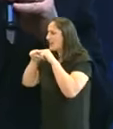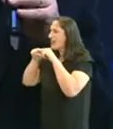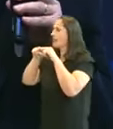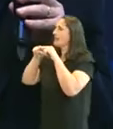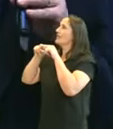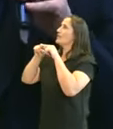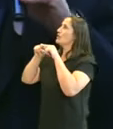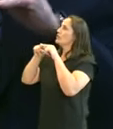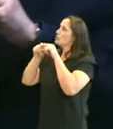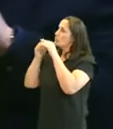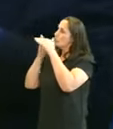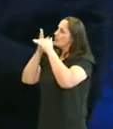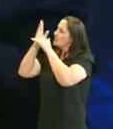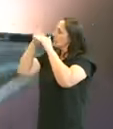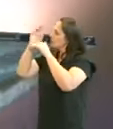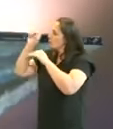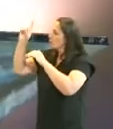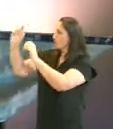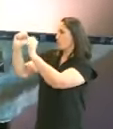Deus Todo-Poderoso.